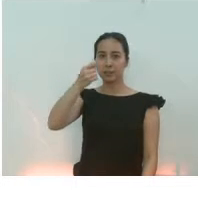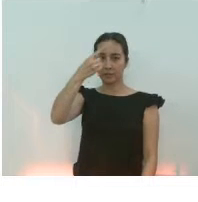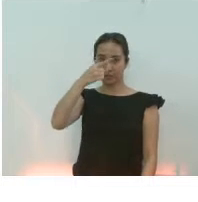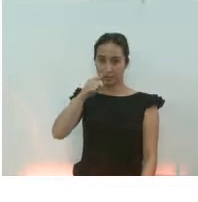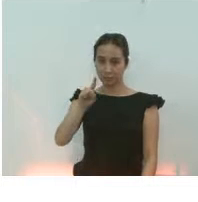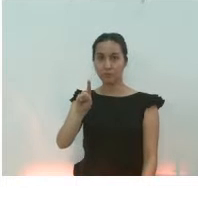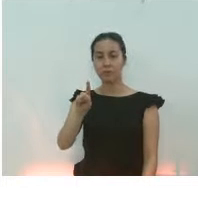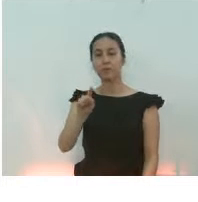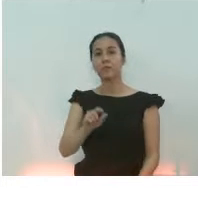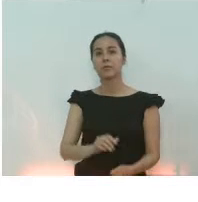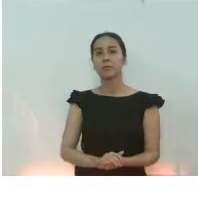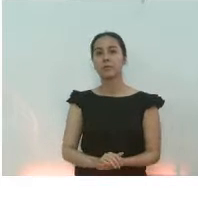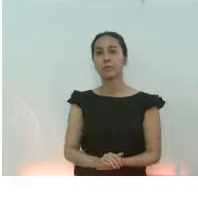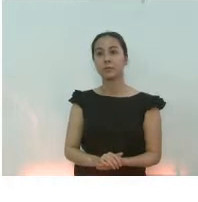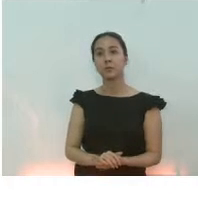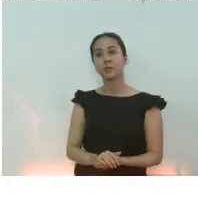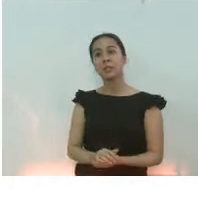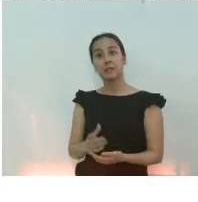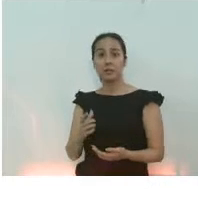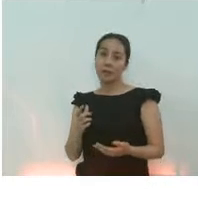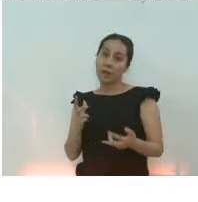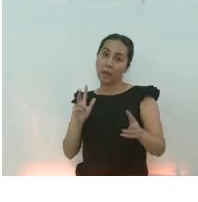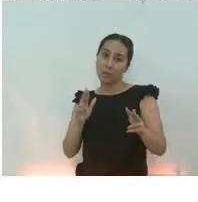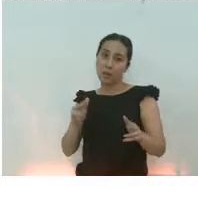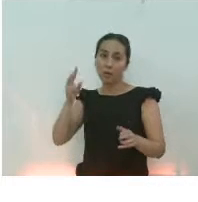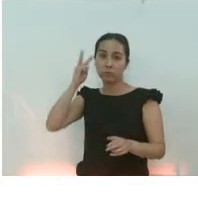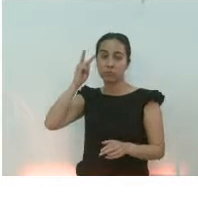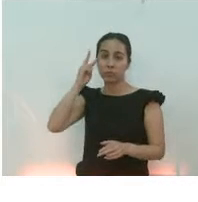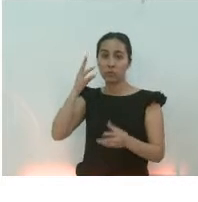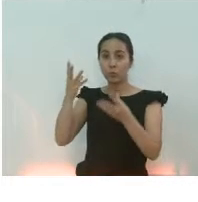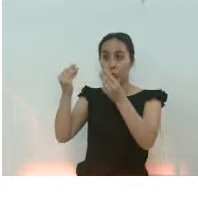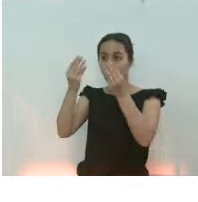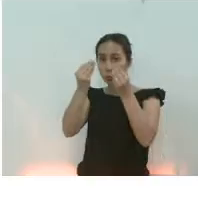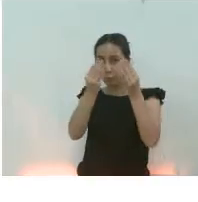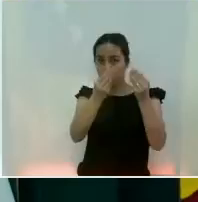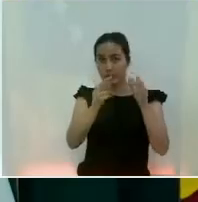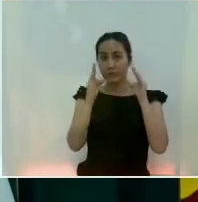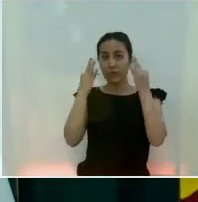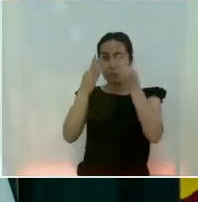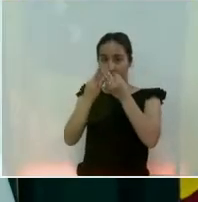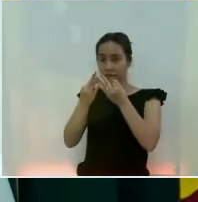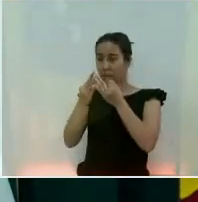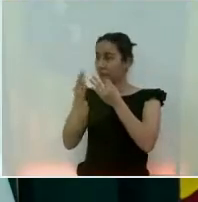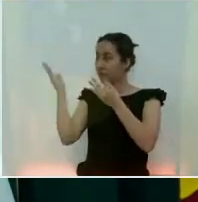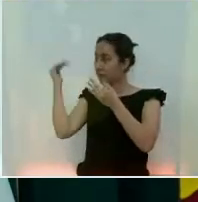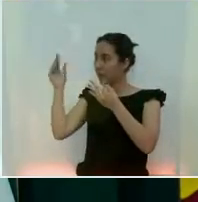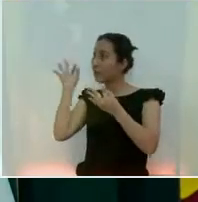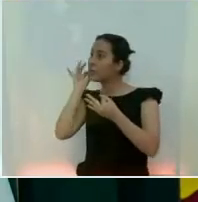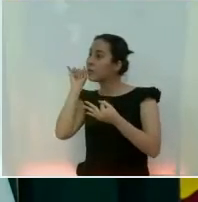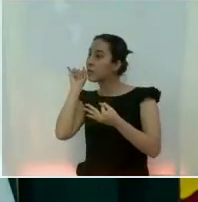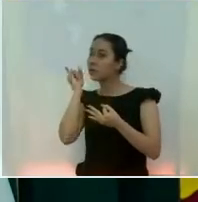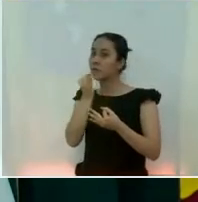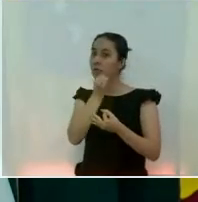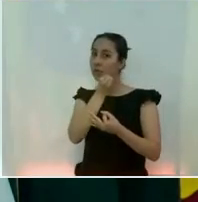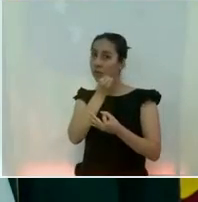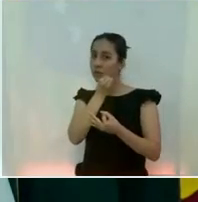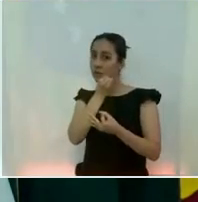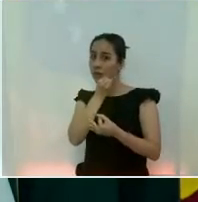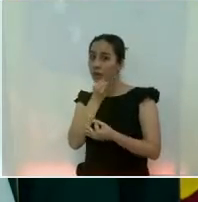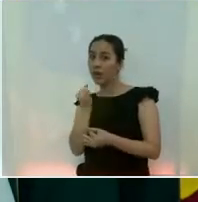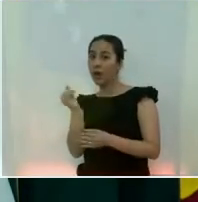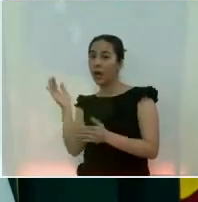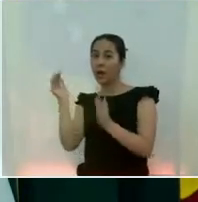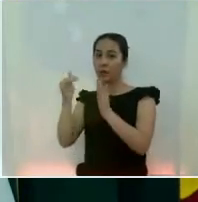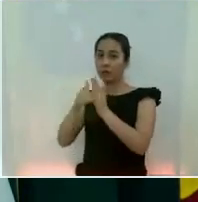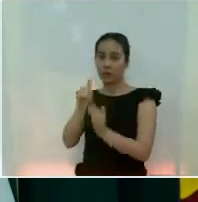por todas as famílias que vieram para o sul de minas passando pelo rio de janeiro e juiz de fora existem